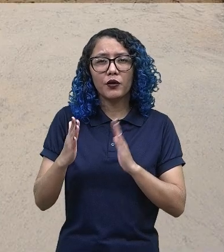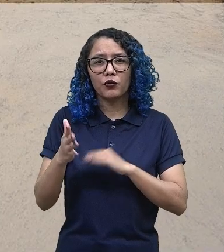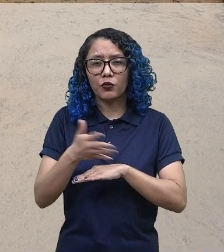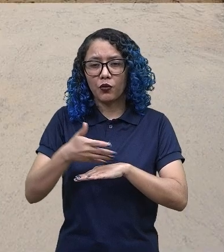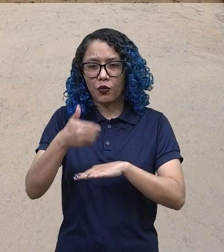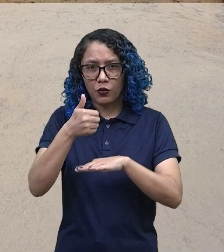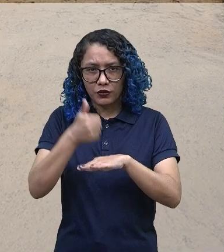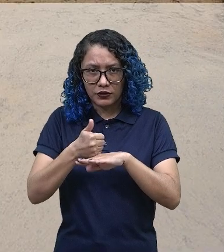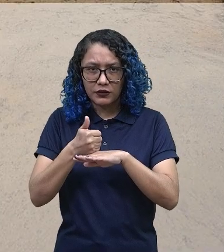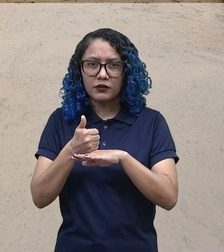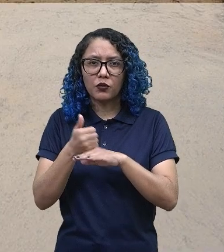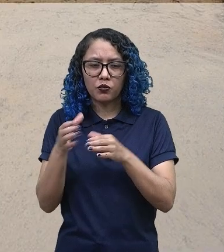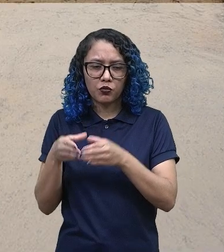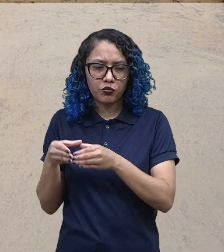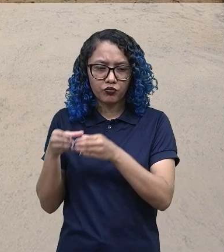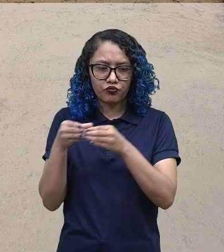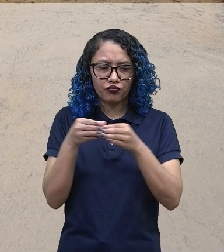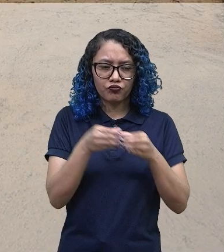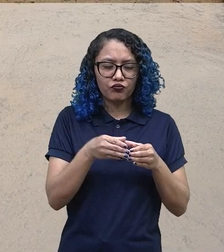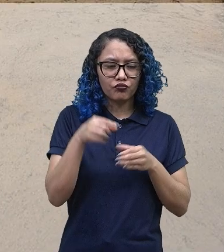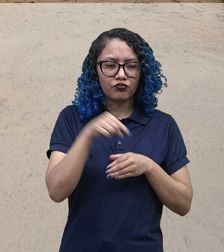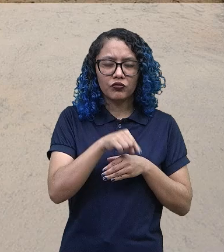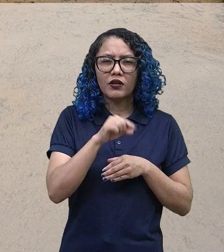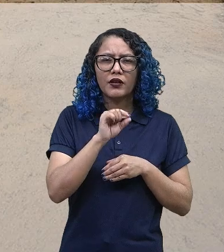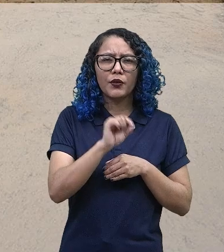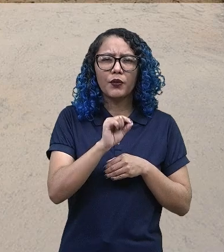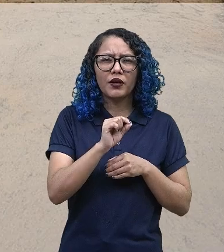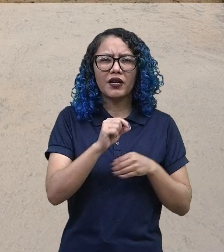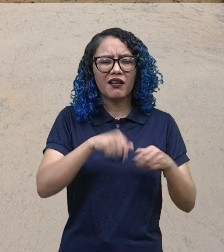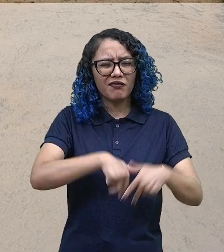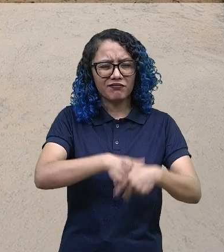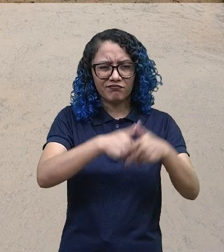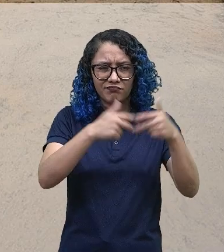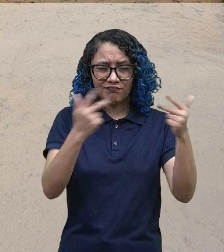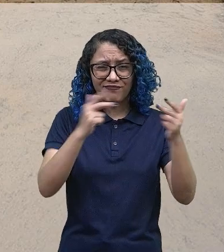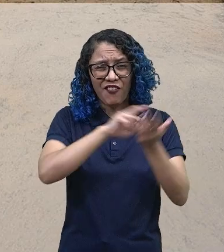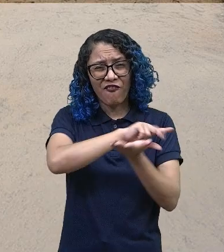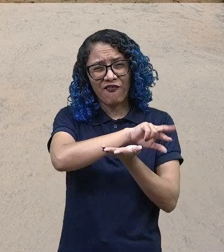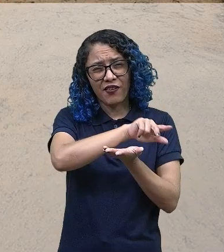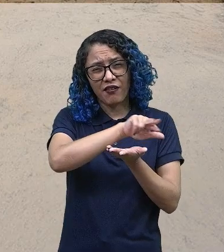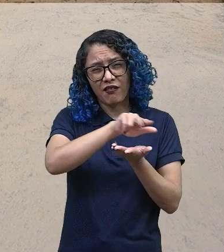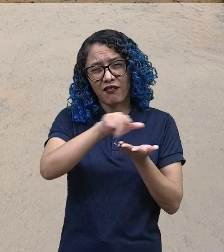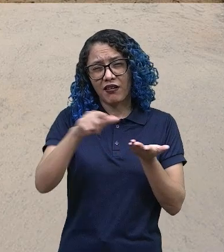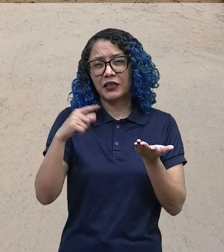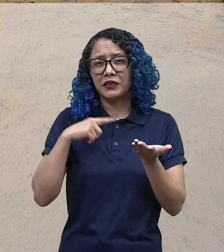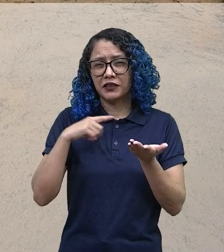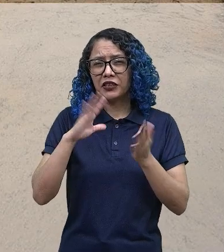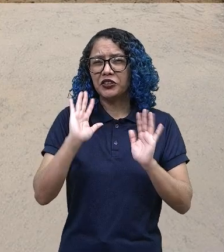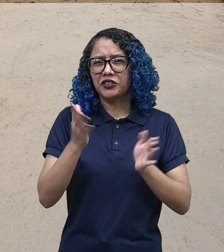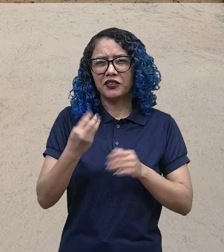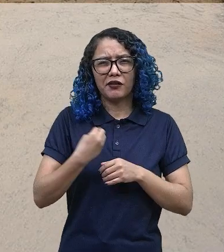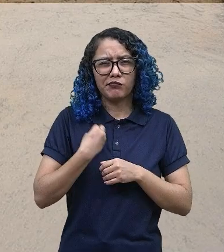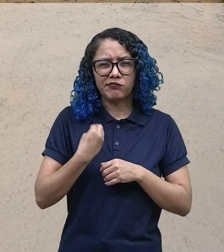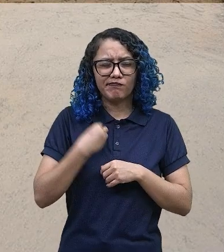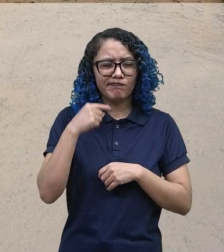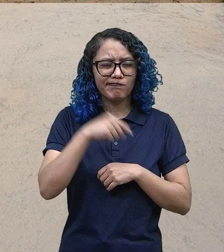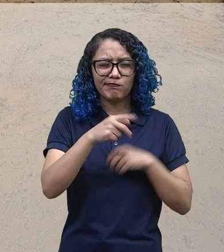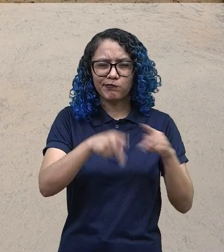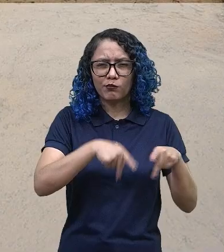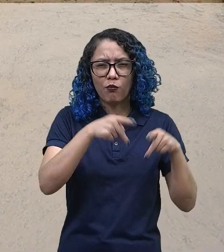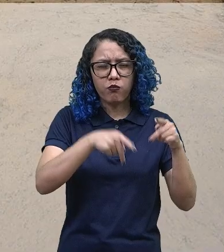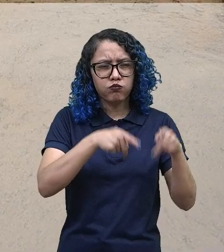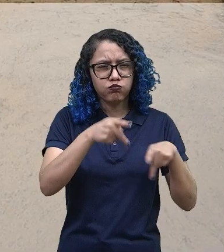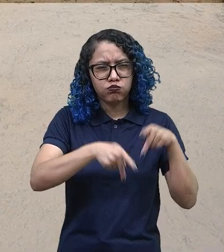tínhamos milhões de etnias, uma população gigante, e todos eles com seus